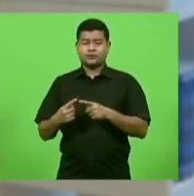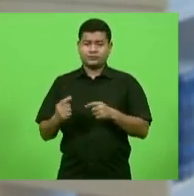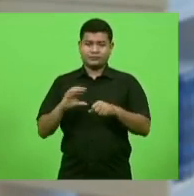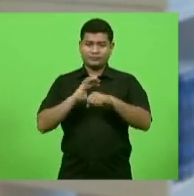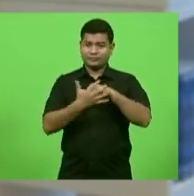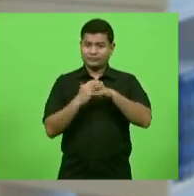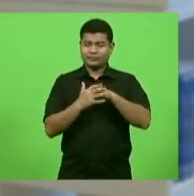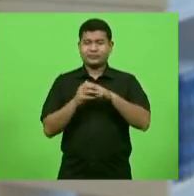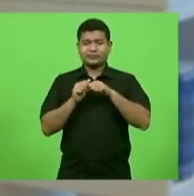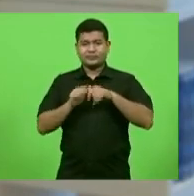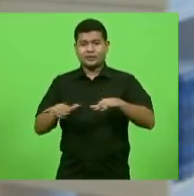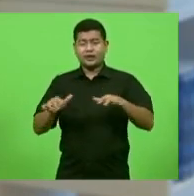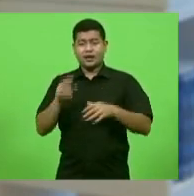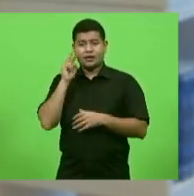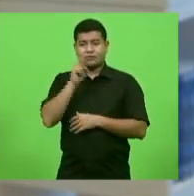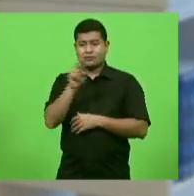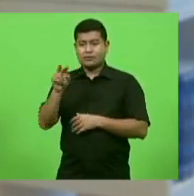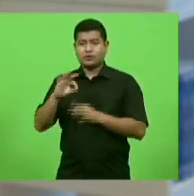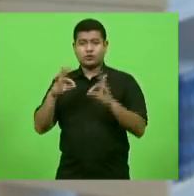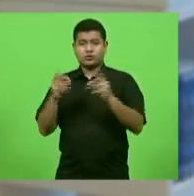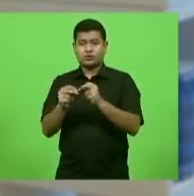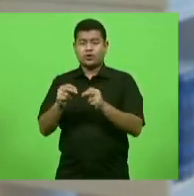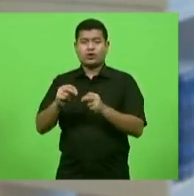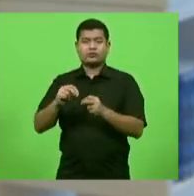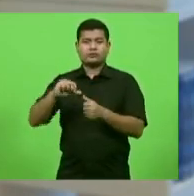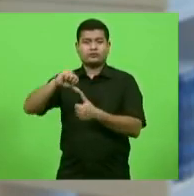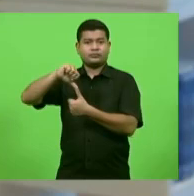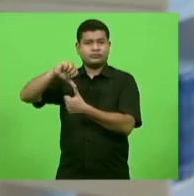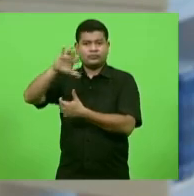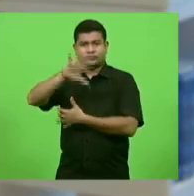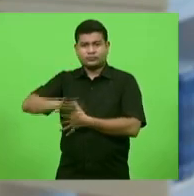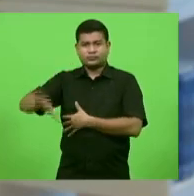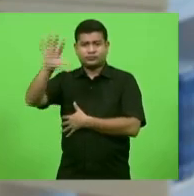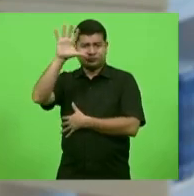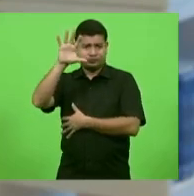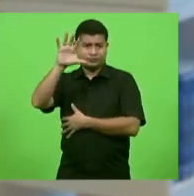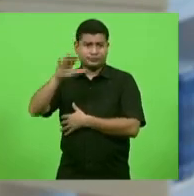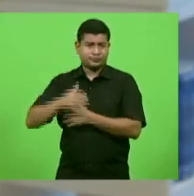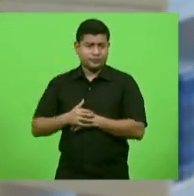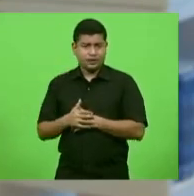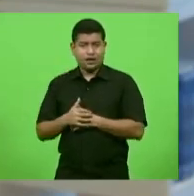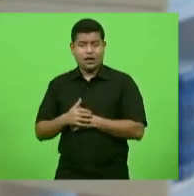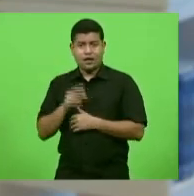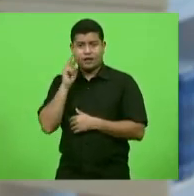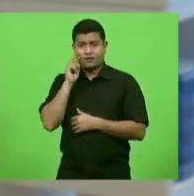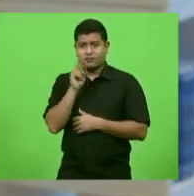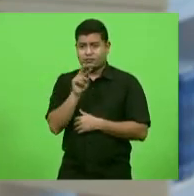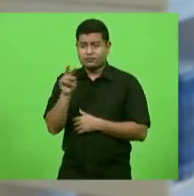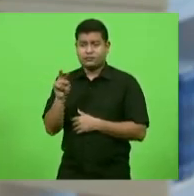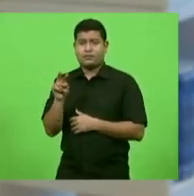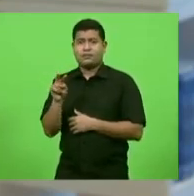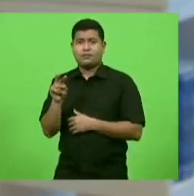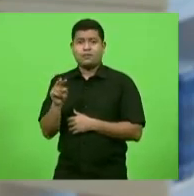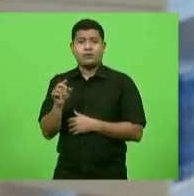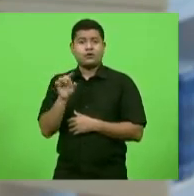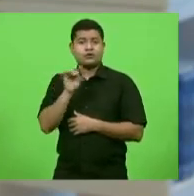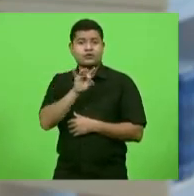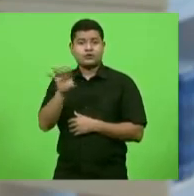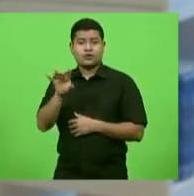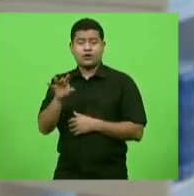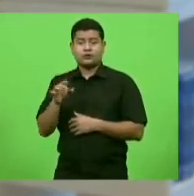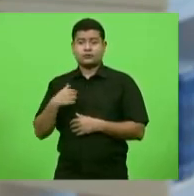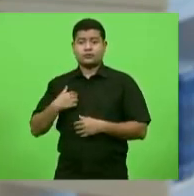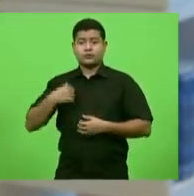todos os continentes. Dito de forma direta, excelências, o governador de Estado somente pode ser julgado pelos